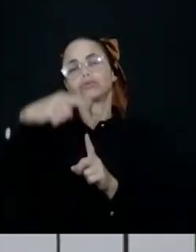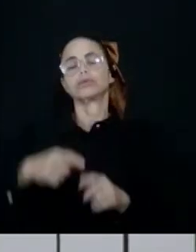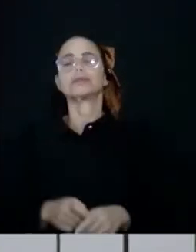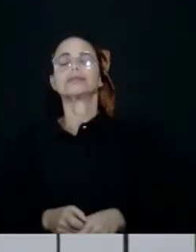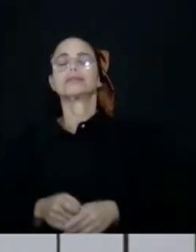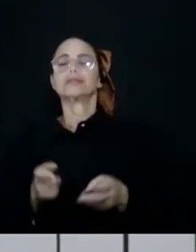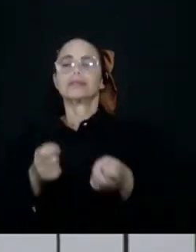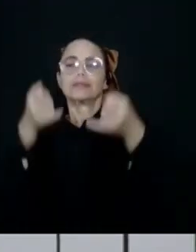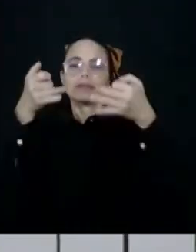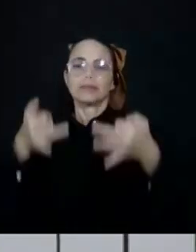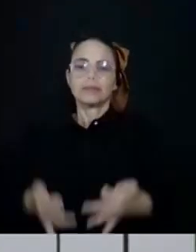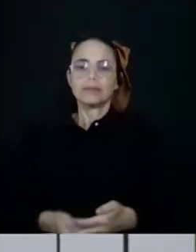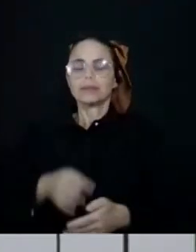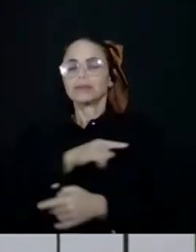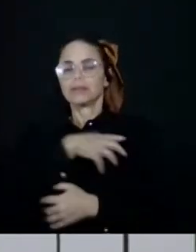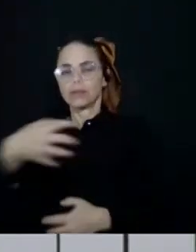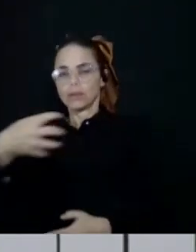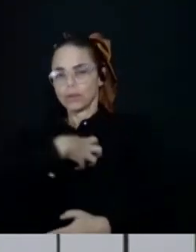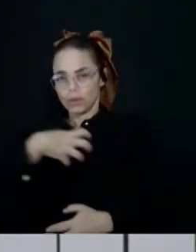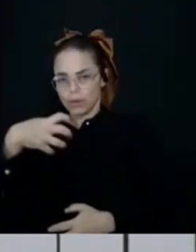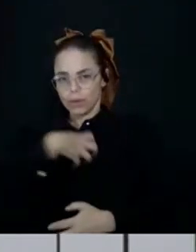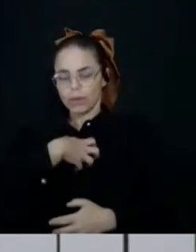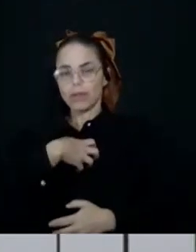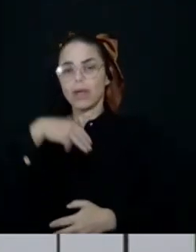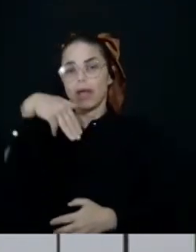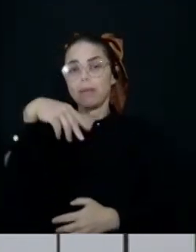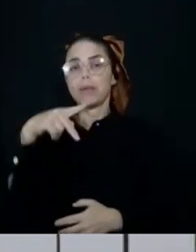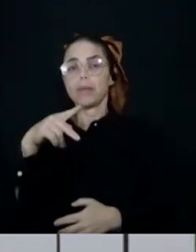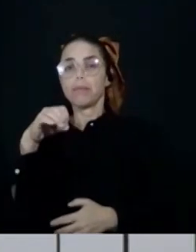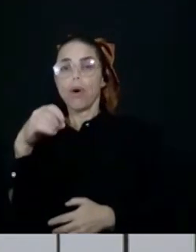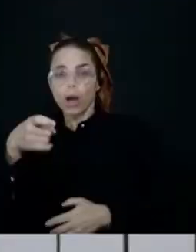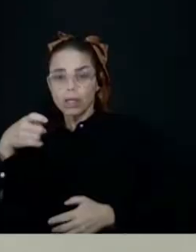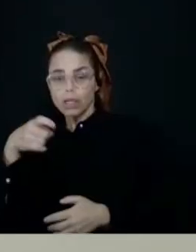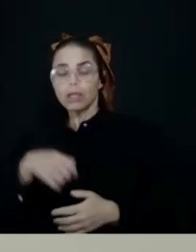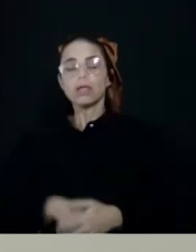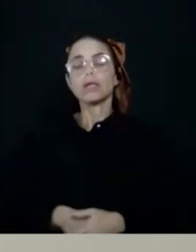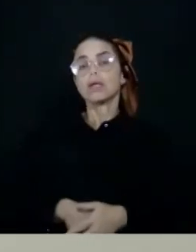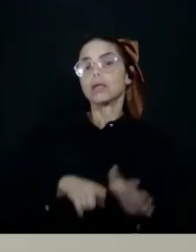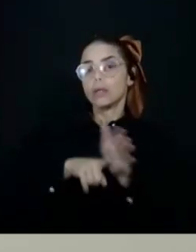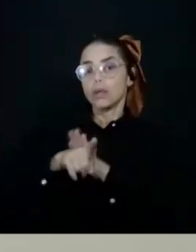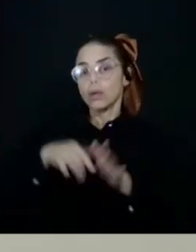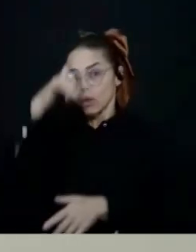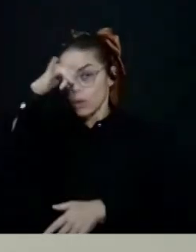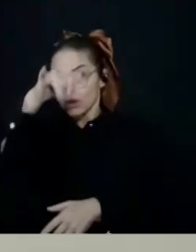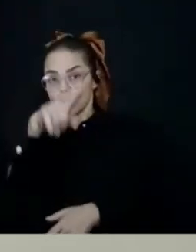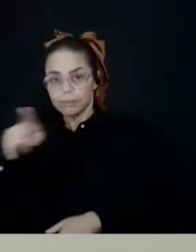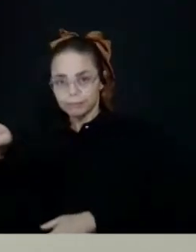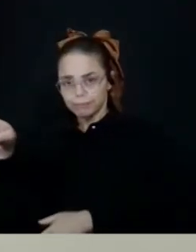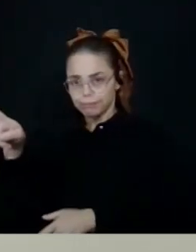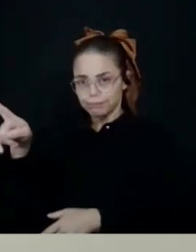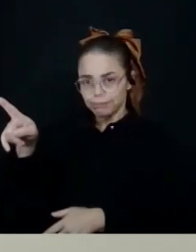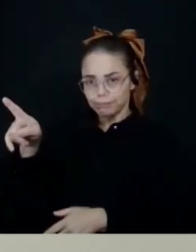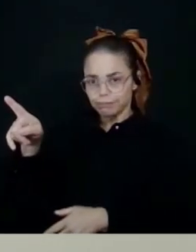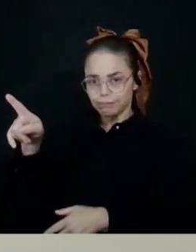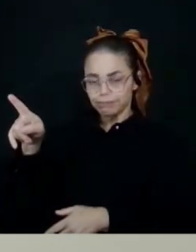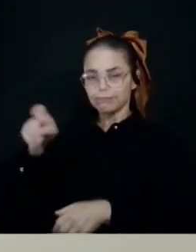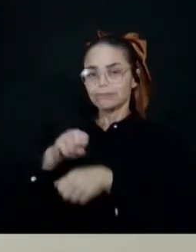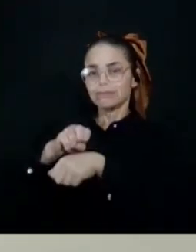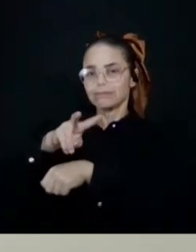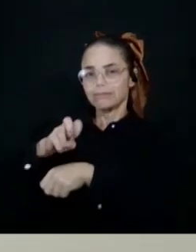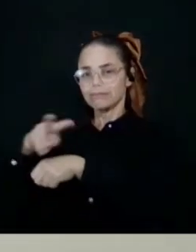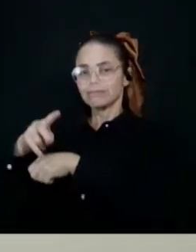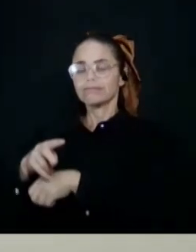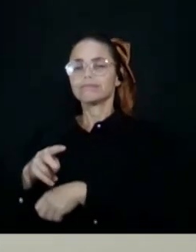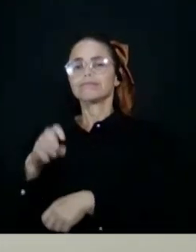os principais sintomas e reforça também as orientações de prevenção. O Brasil registrou 88 casos confirmados